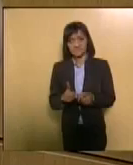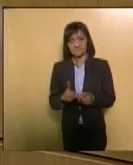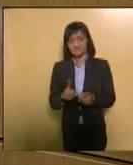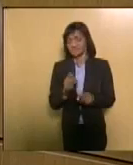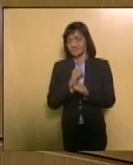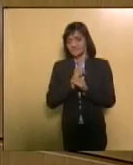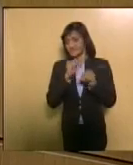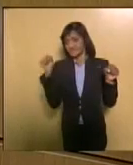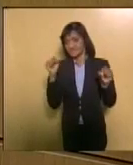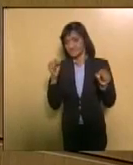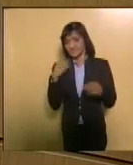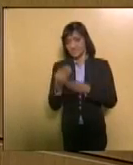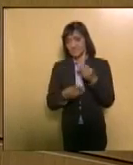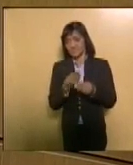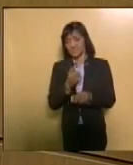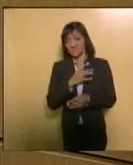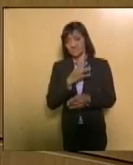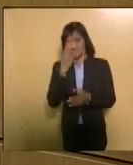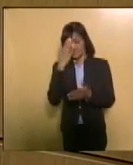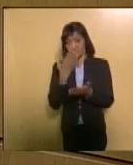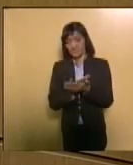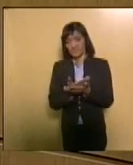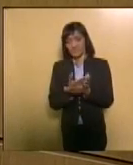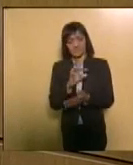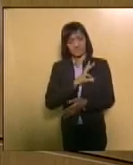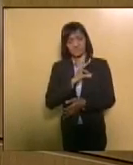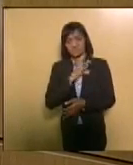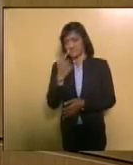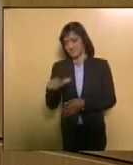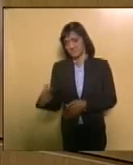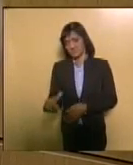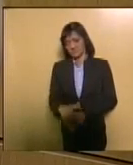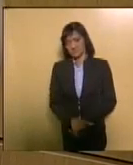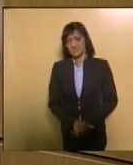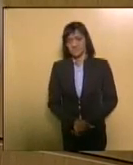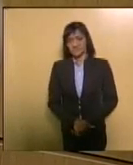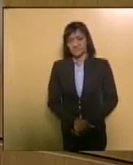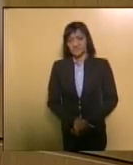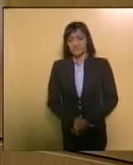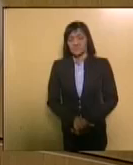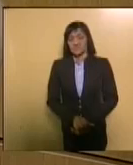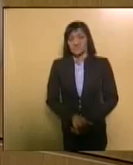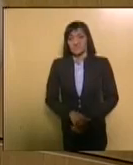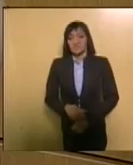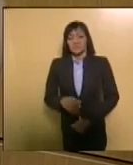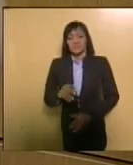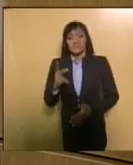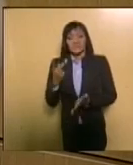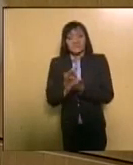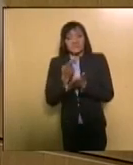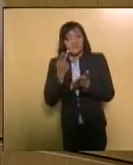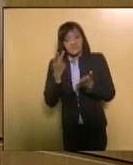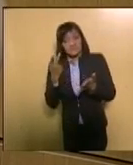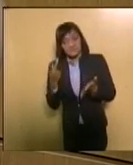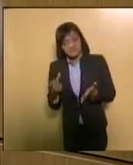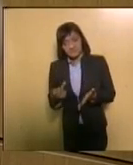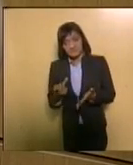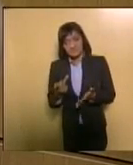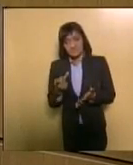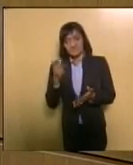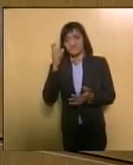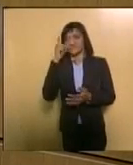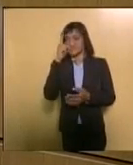sensação de segurança e tão pouco confiança nas polícias e quando isso acontece é muito